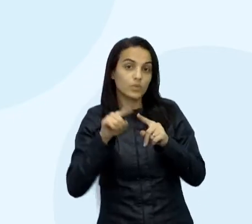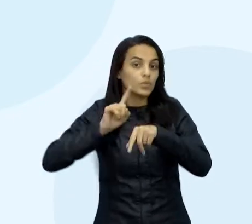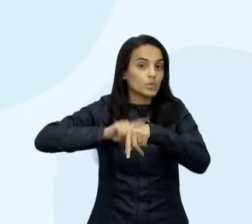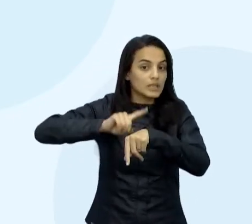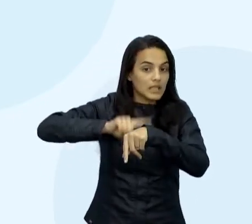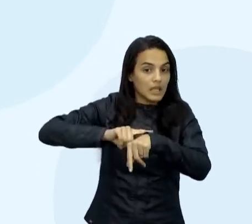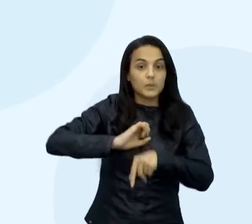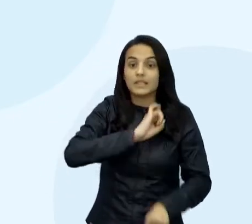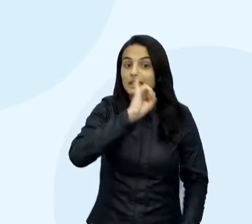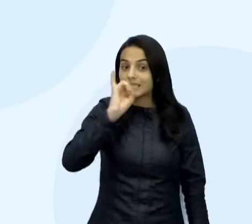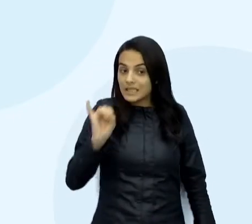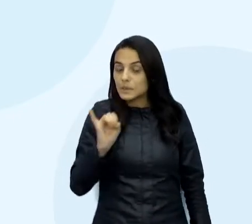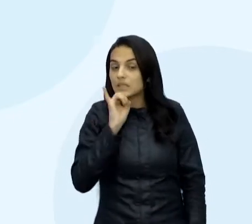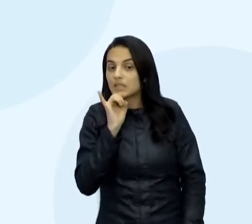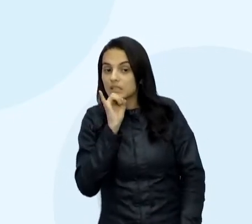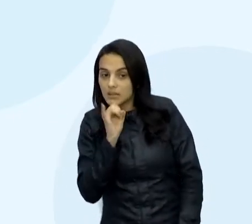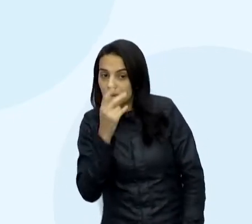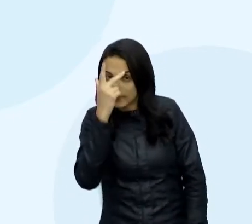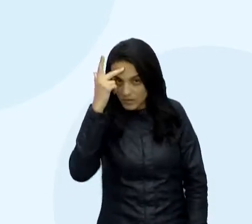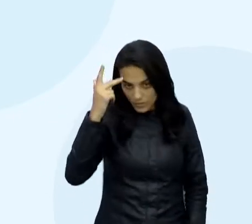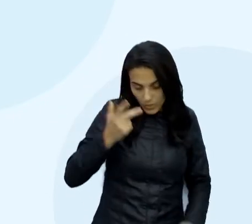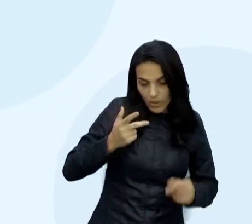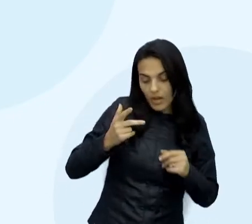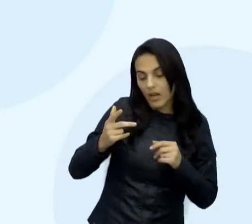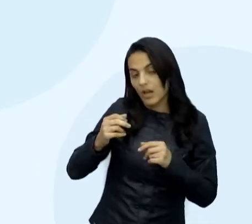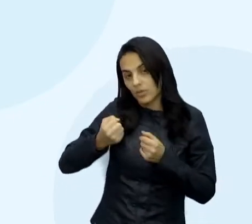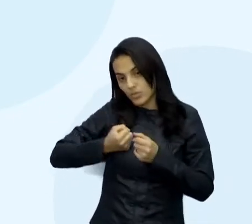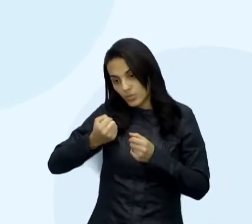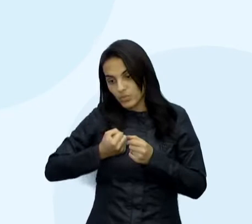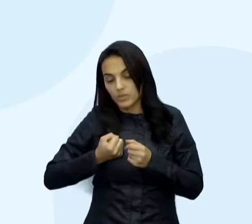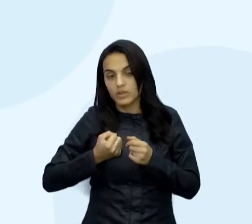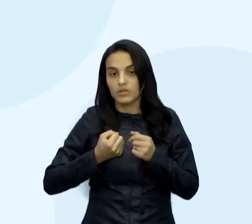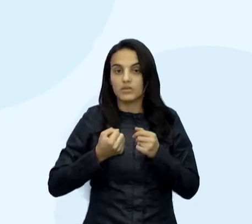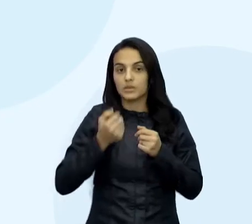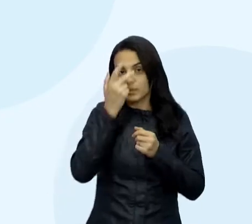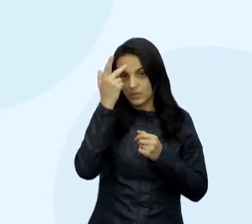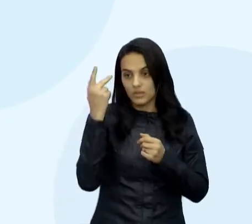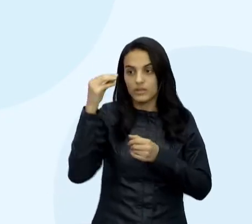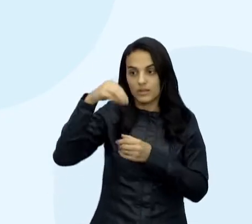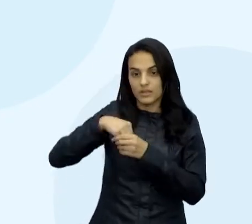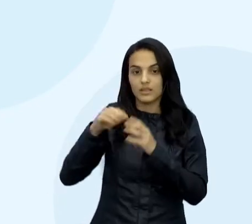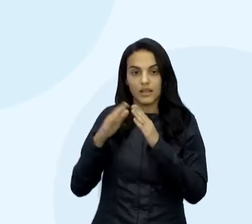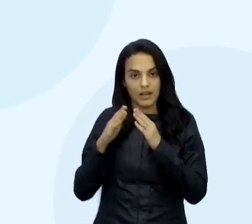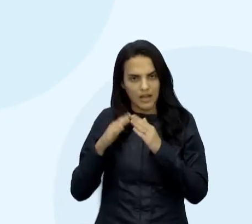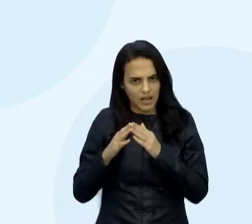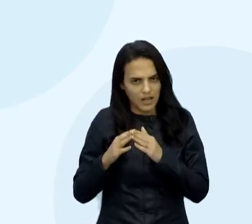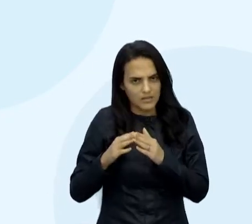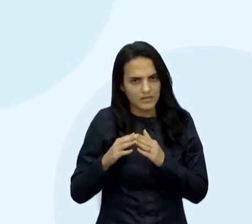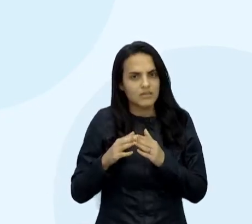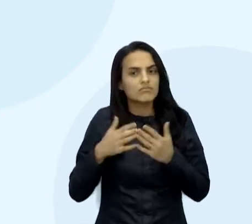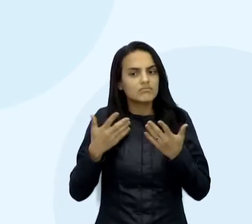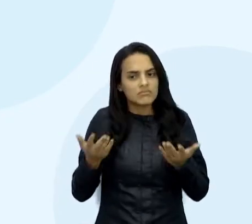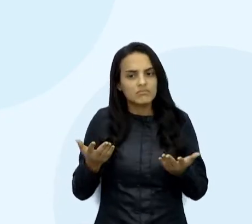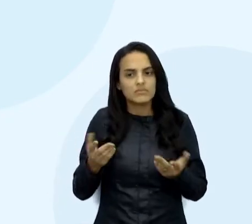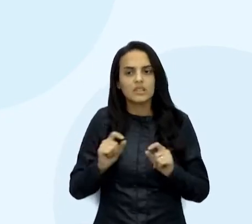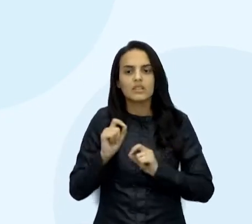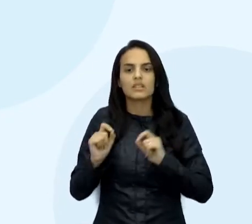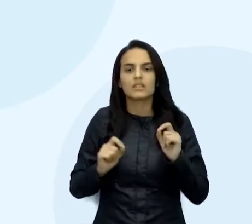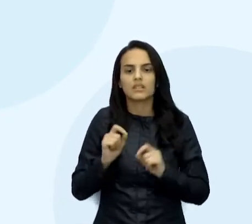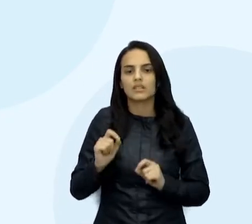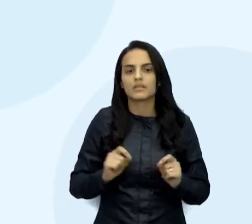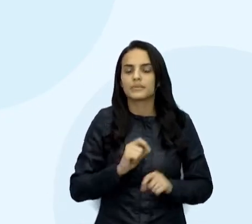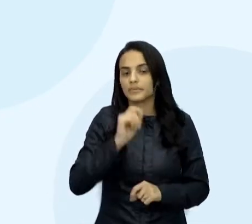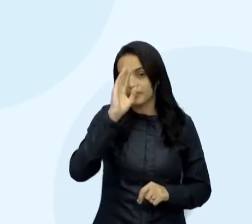número de gente consumindo, então será que ela adquiriu equipamentos de alta potência? Quem são esses?